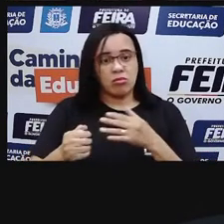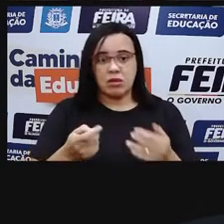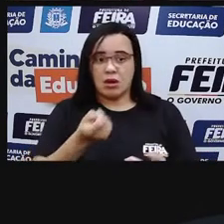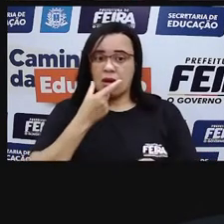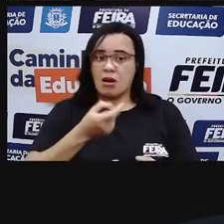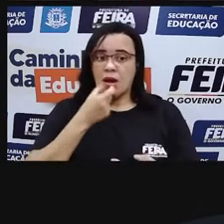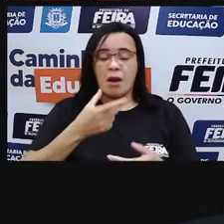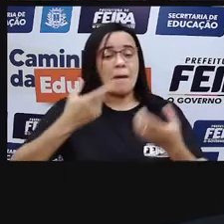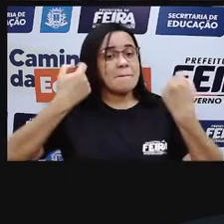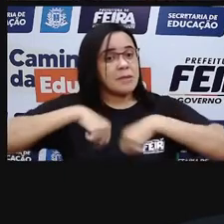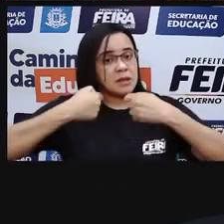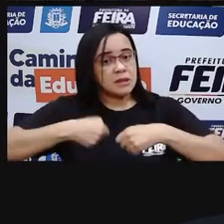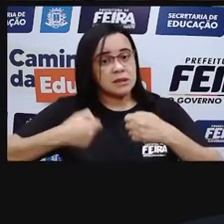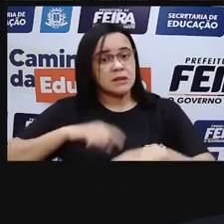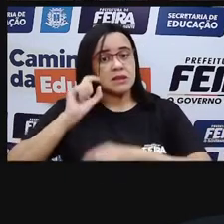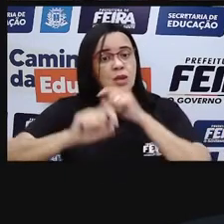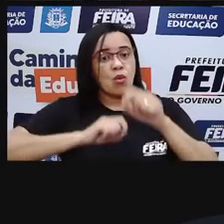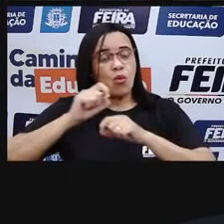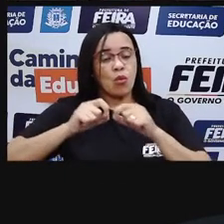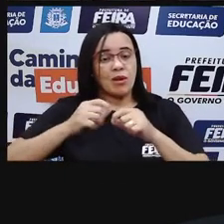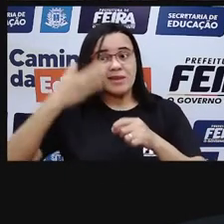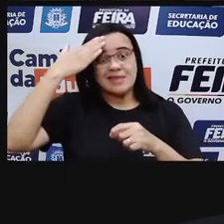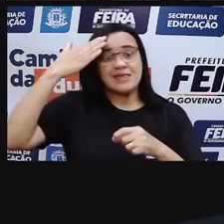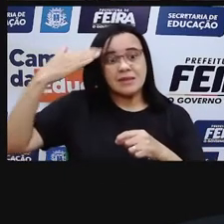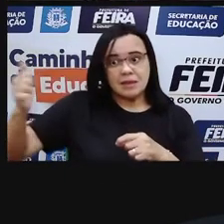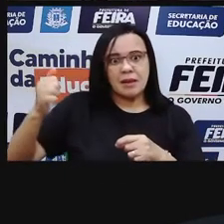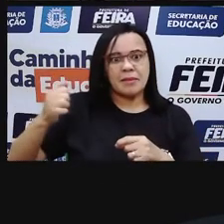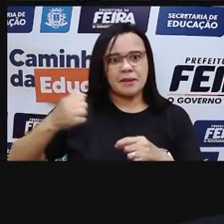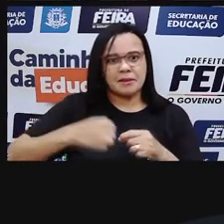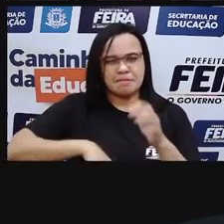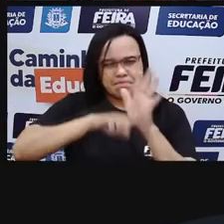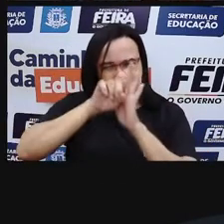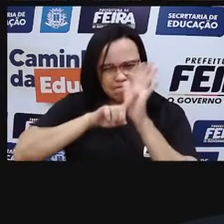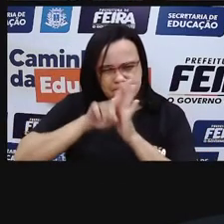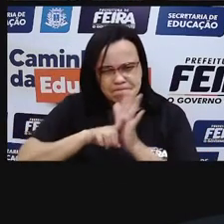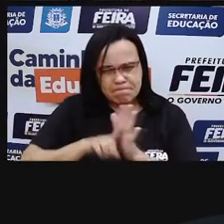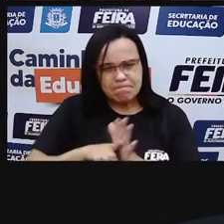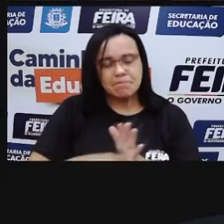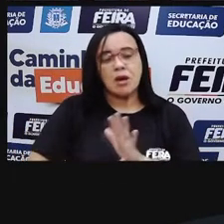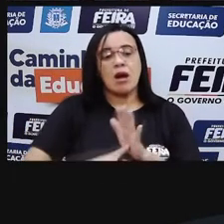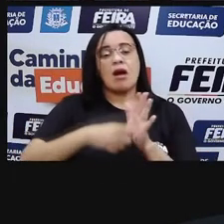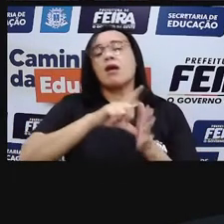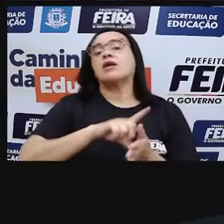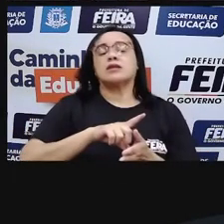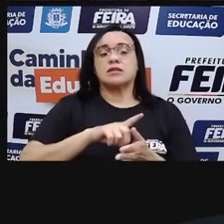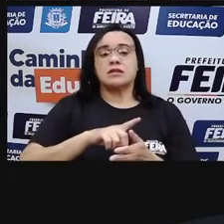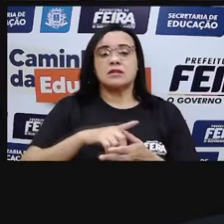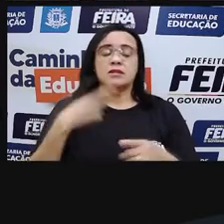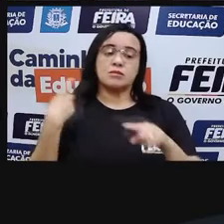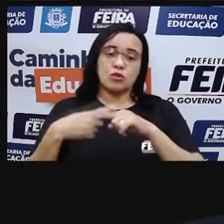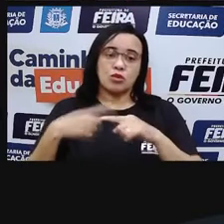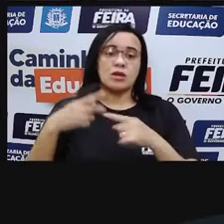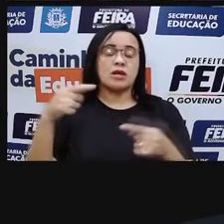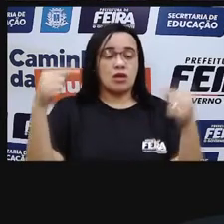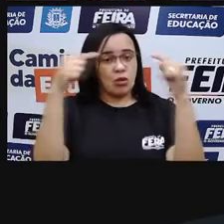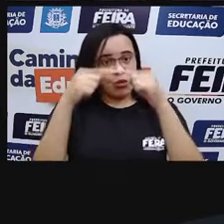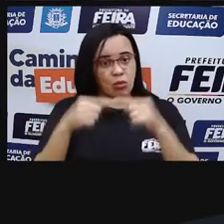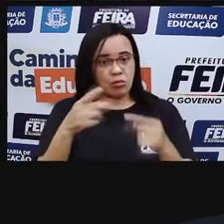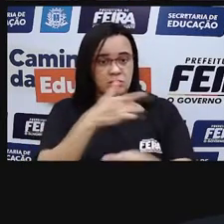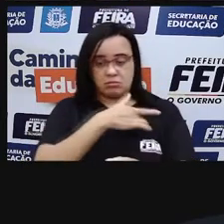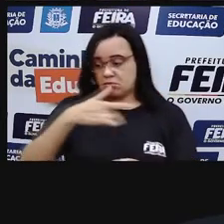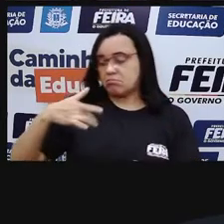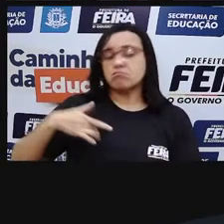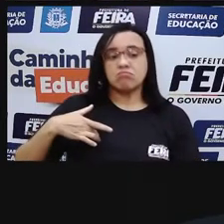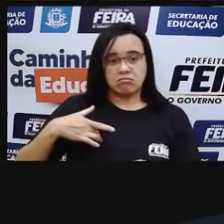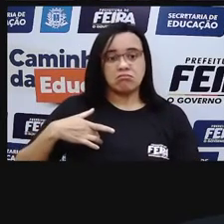objetivos diferentes para que a gente tenha, lembra daquele conceito de saúde? A gente tenha essa saúde mais